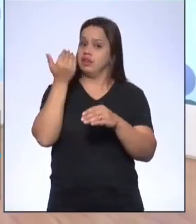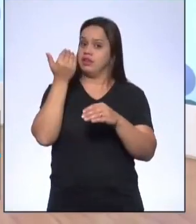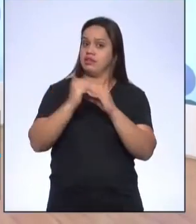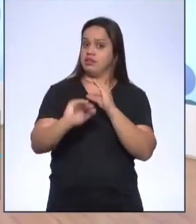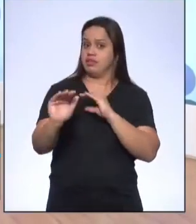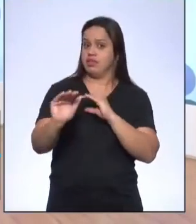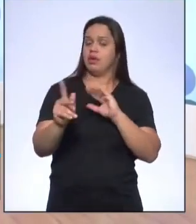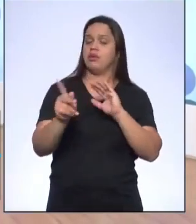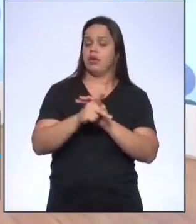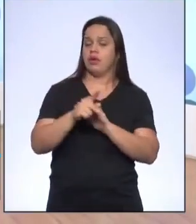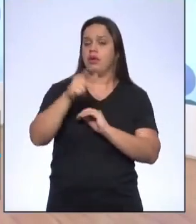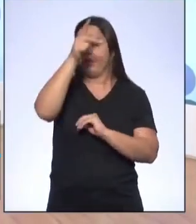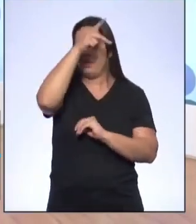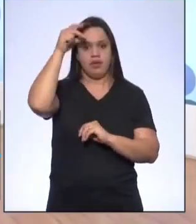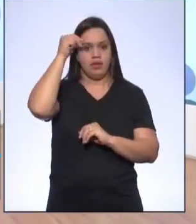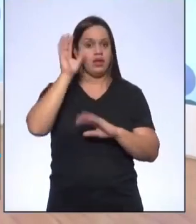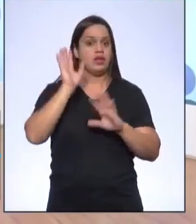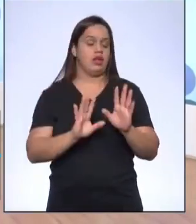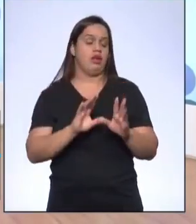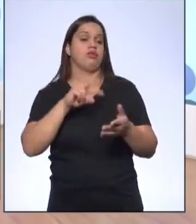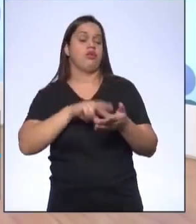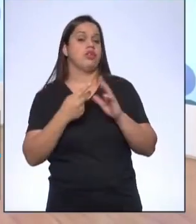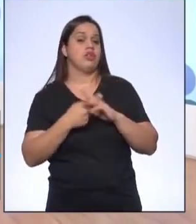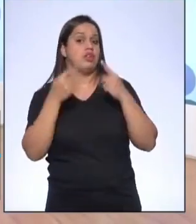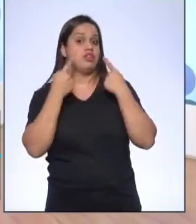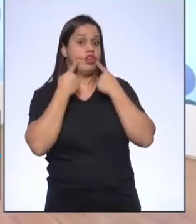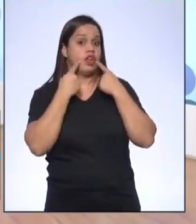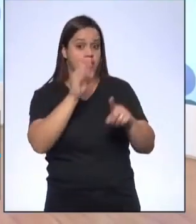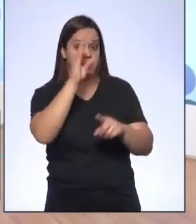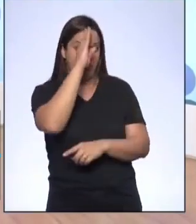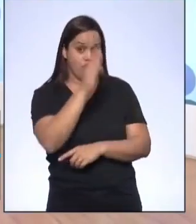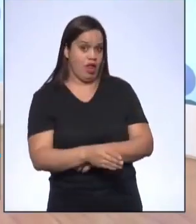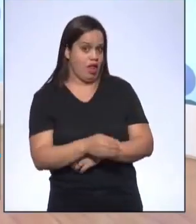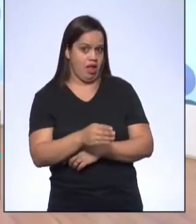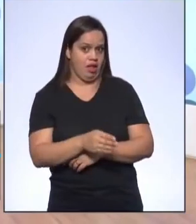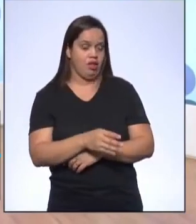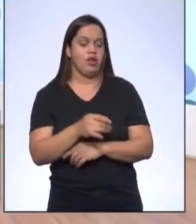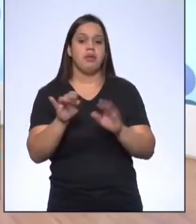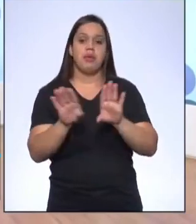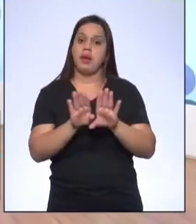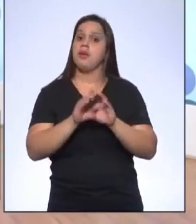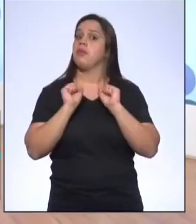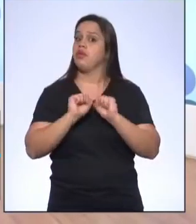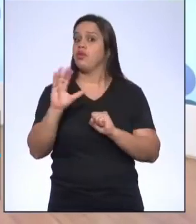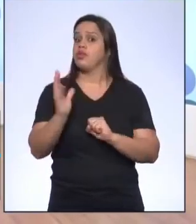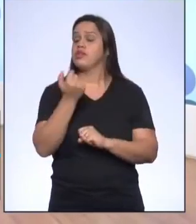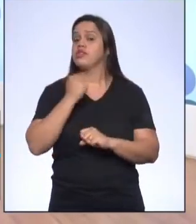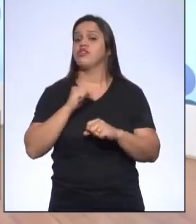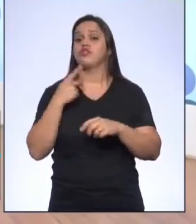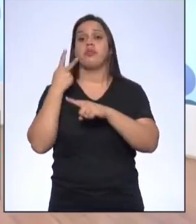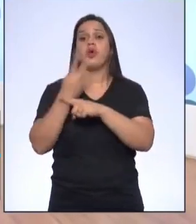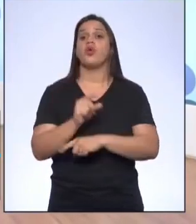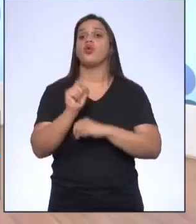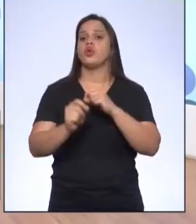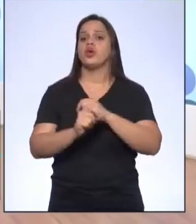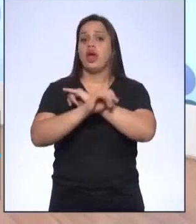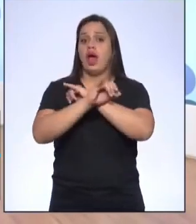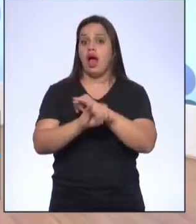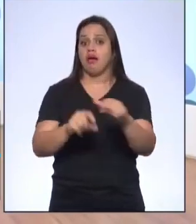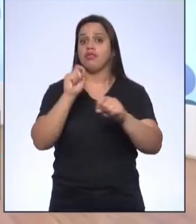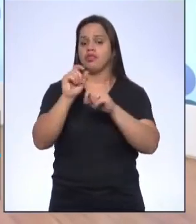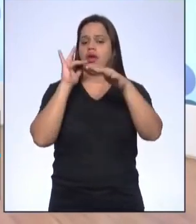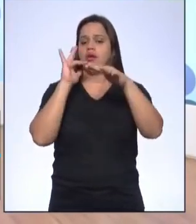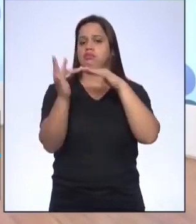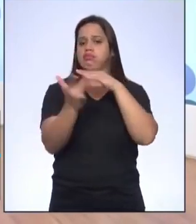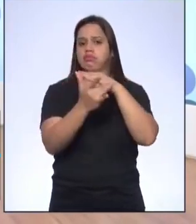a gente reclama diretamente aos órgãos. Às vezes, a gente procura uma mídia. Pra que Exata, essa muitas vezes, na nossa verdade. reclamação